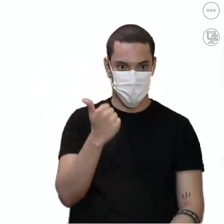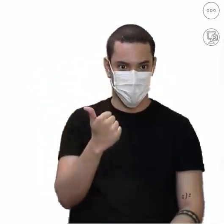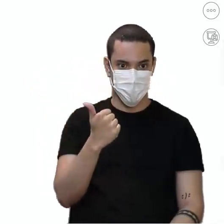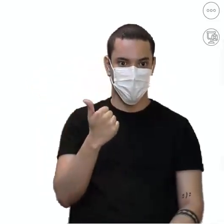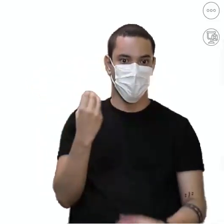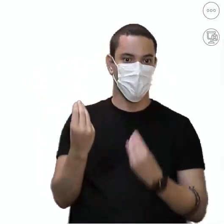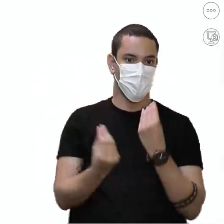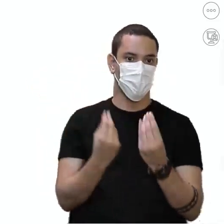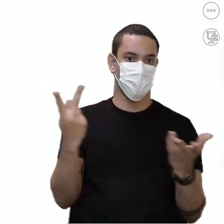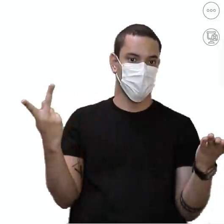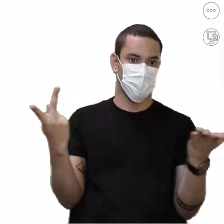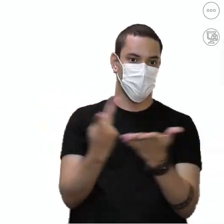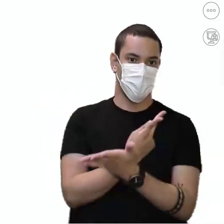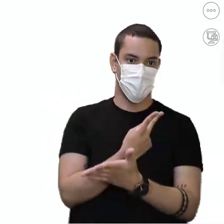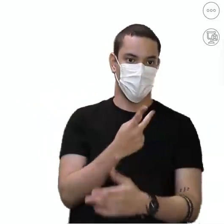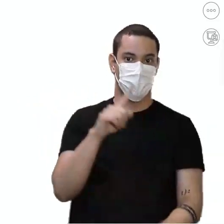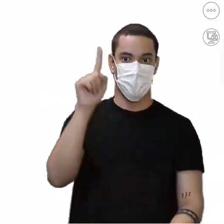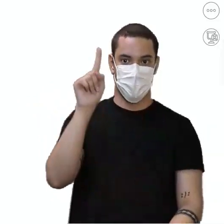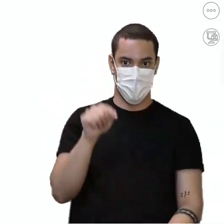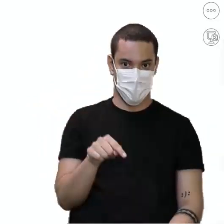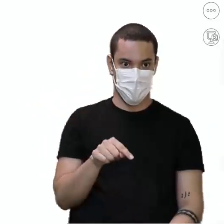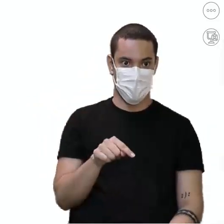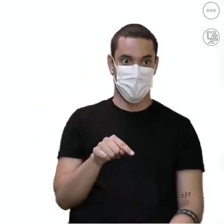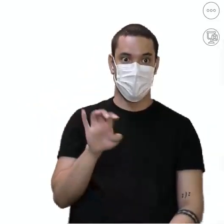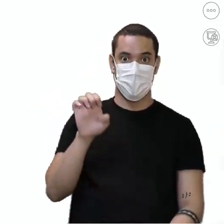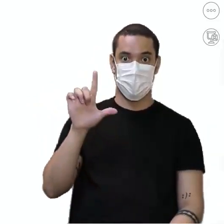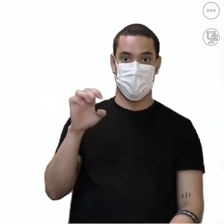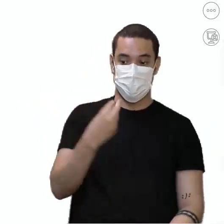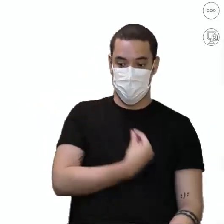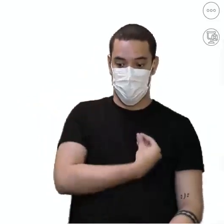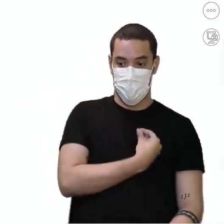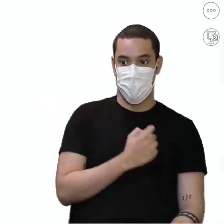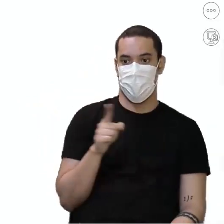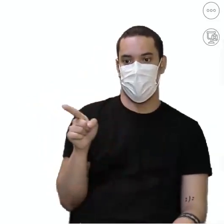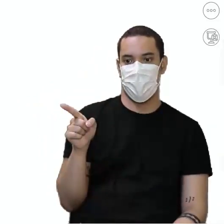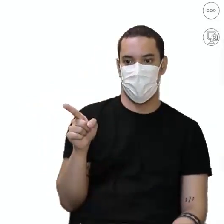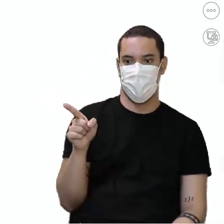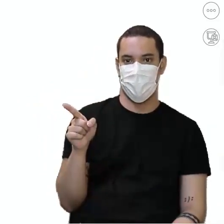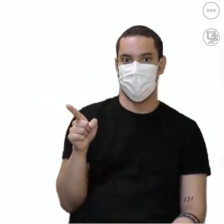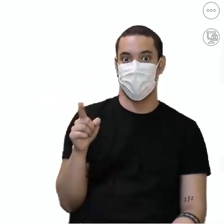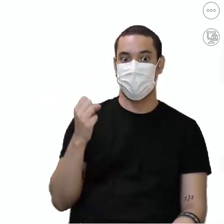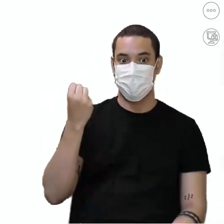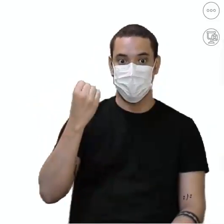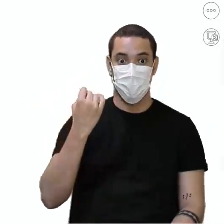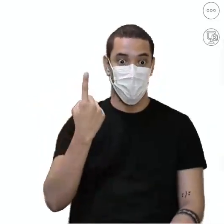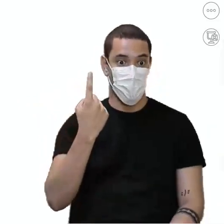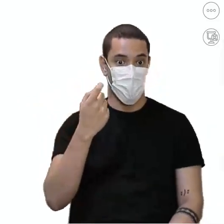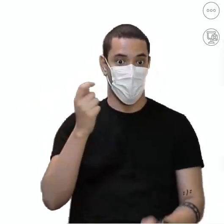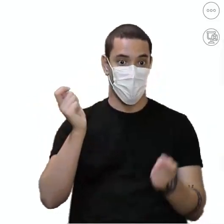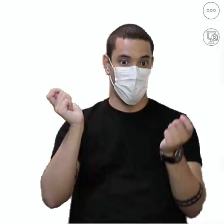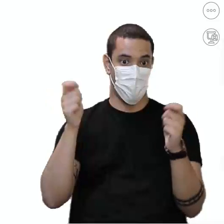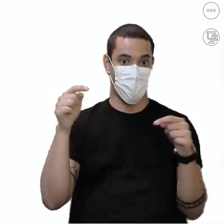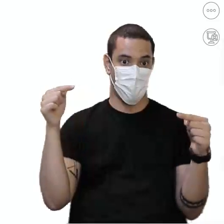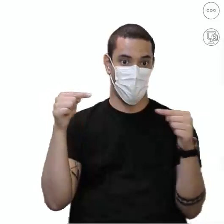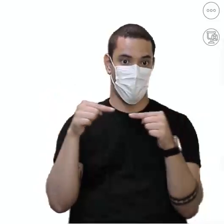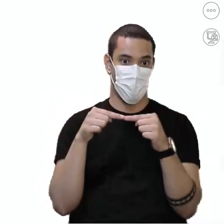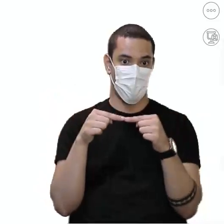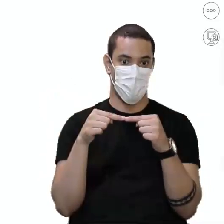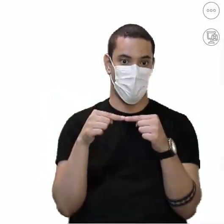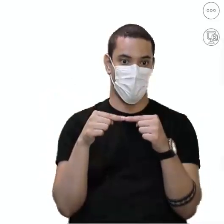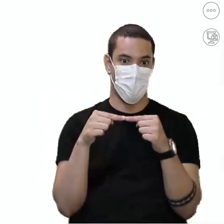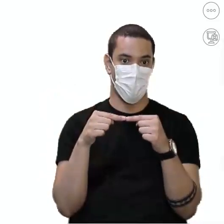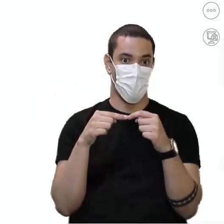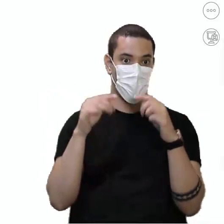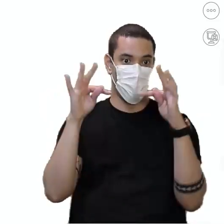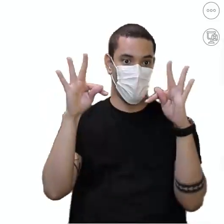a situação. A situação é, ele ainda está lá. Se ele ainda está lá, o único que eu posso marcar aqui é qual?